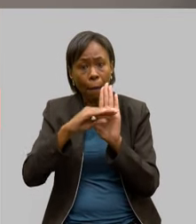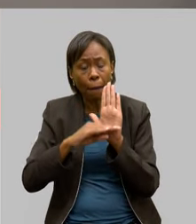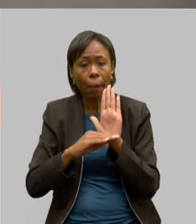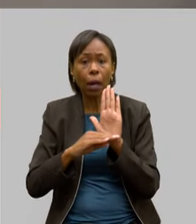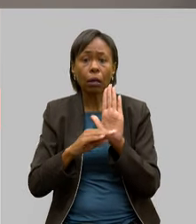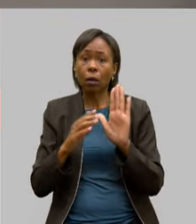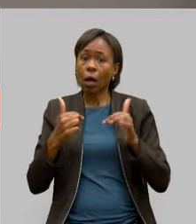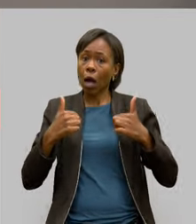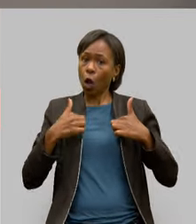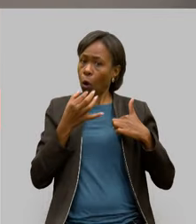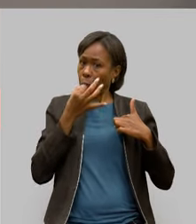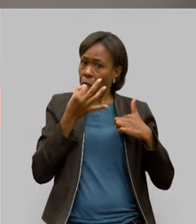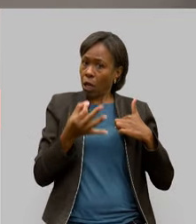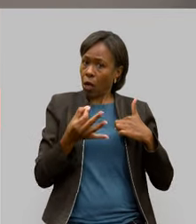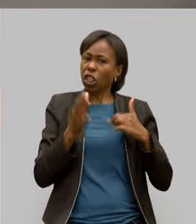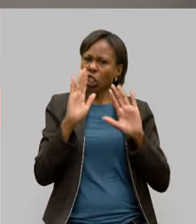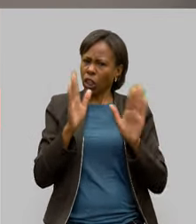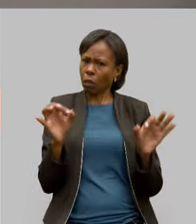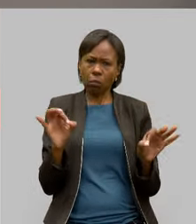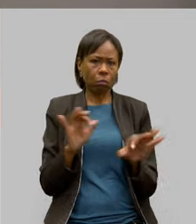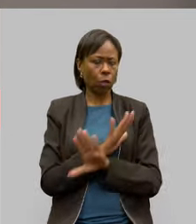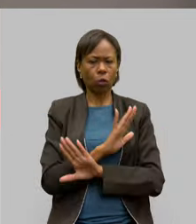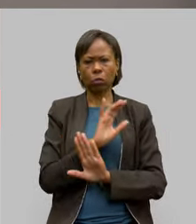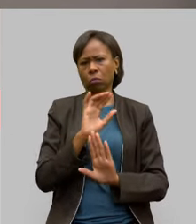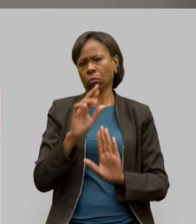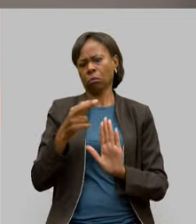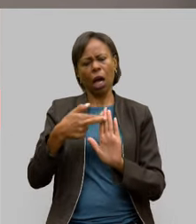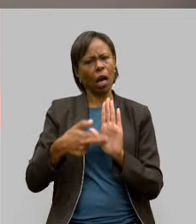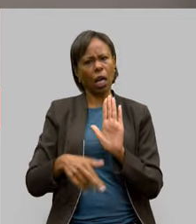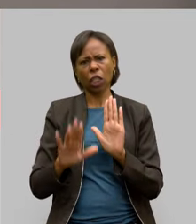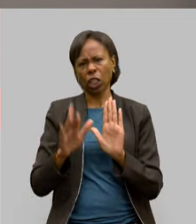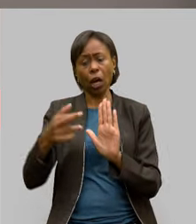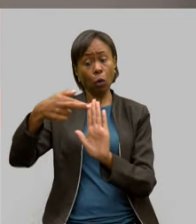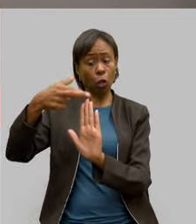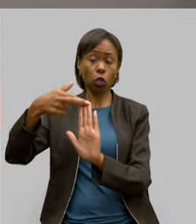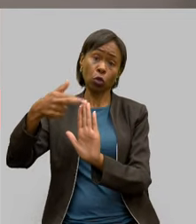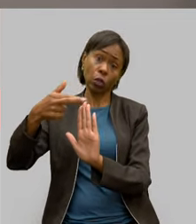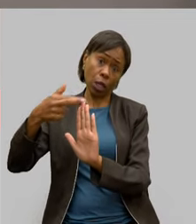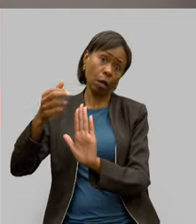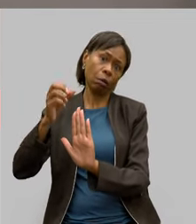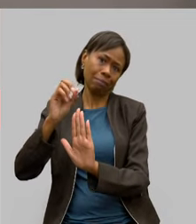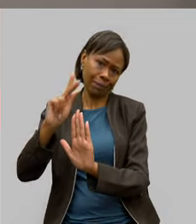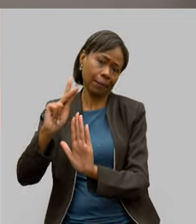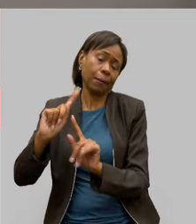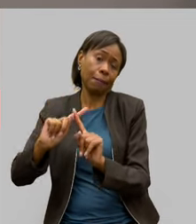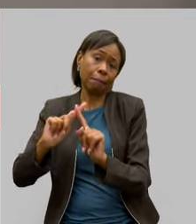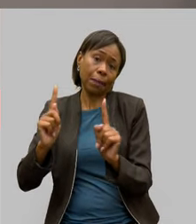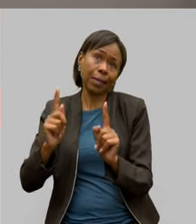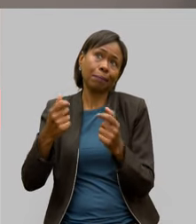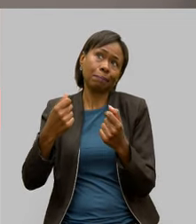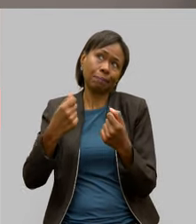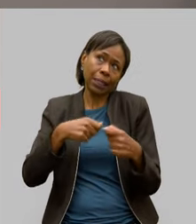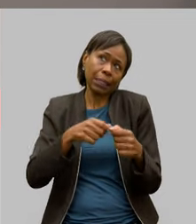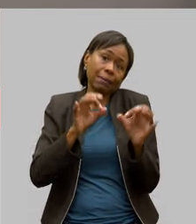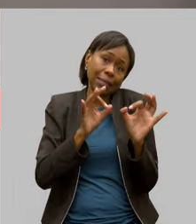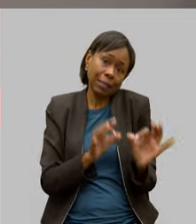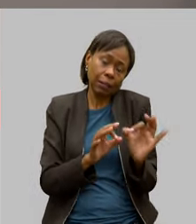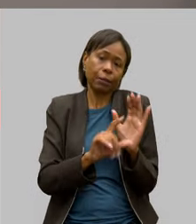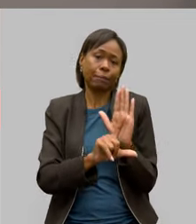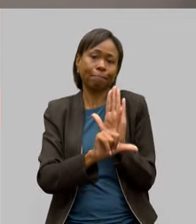está regulamentada ainda que seja por uma resolução deveria ser de uma forma é por uma legislação com